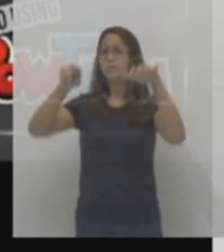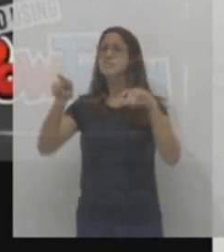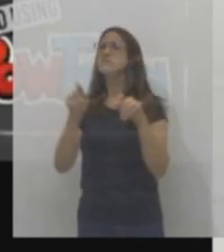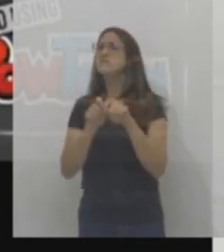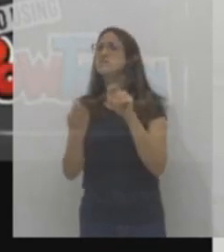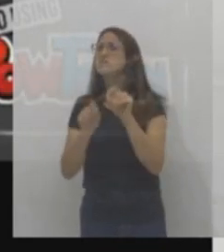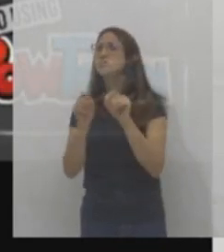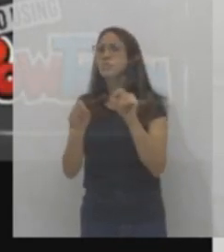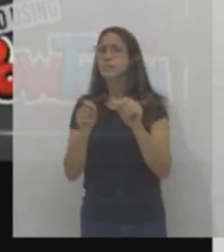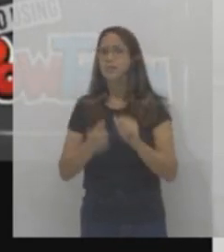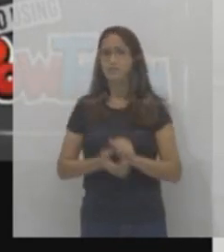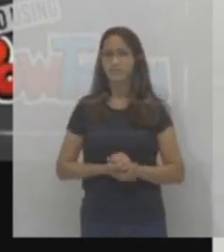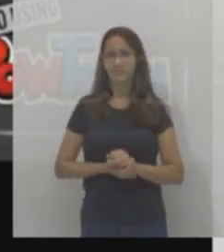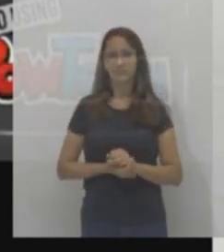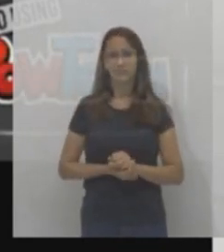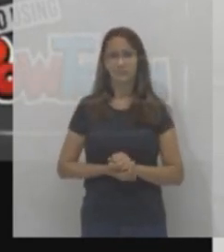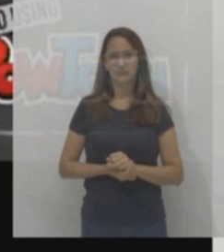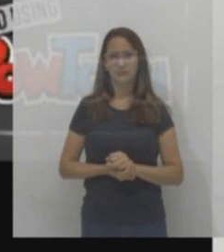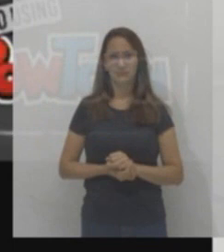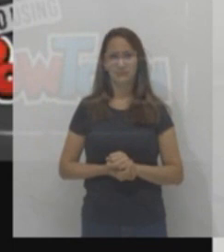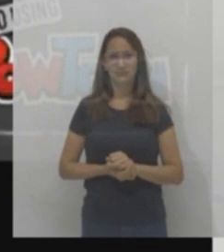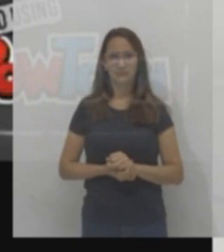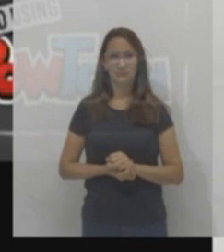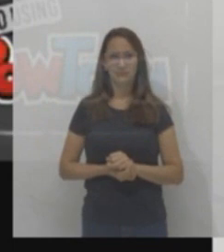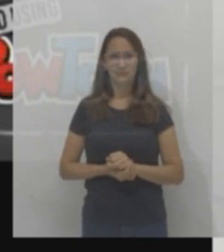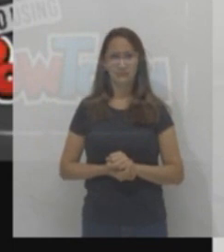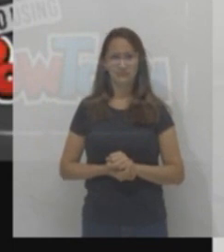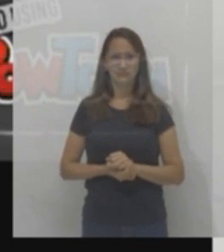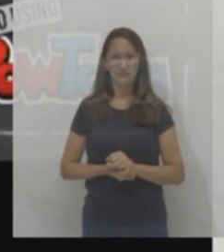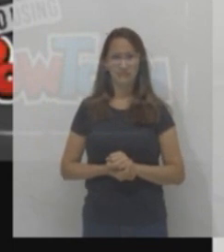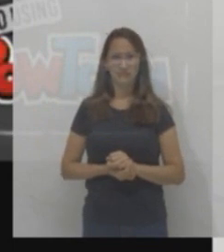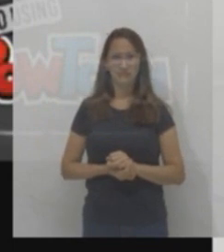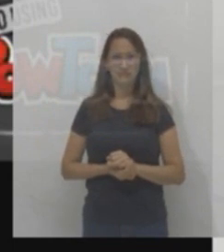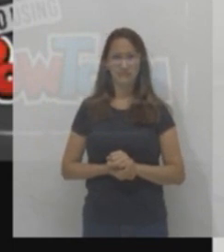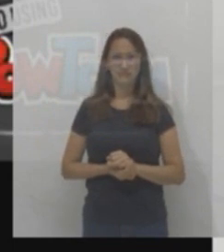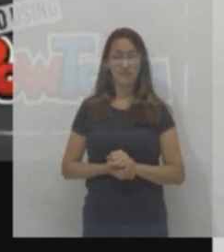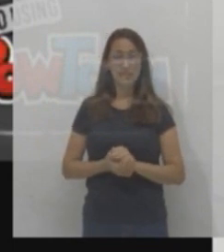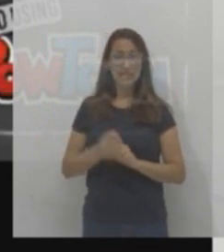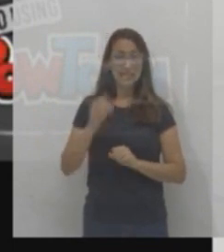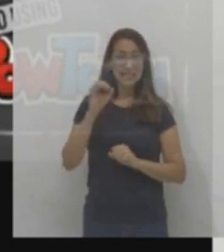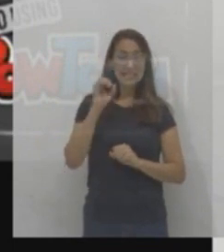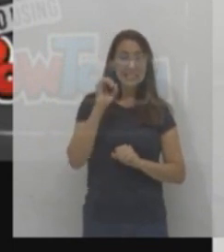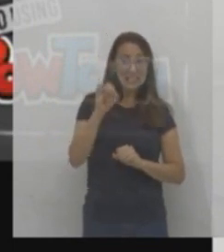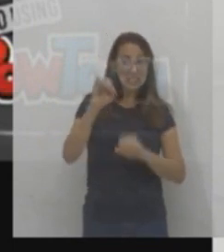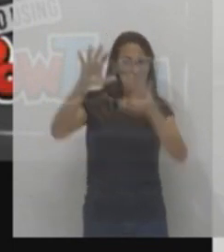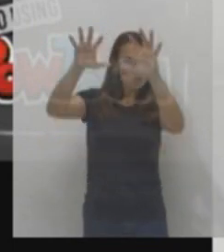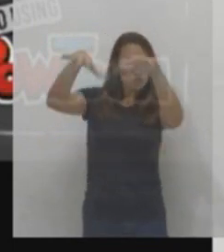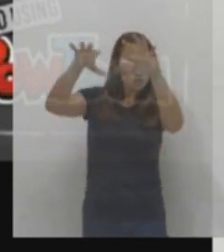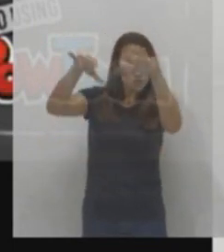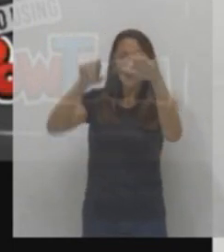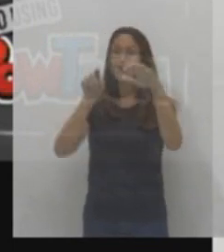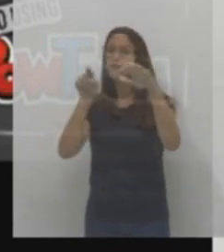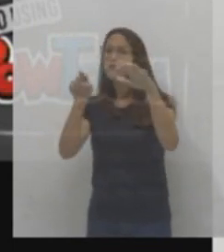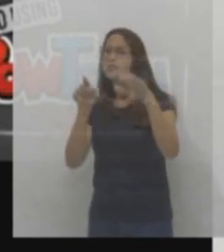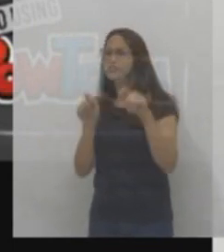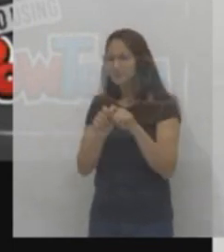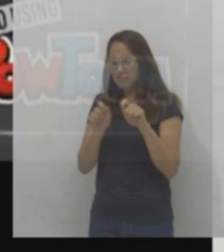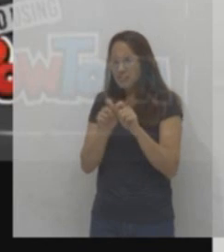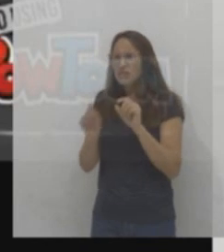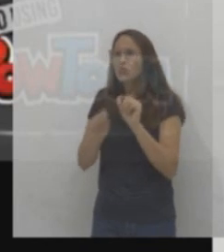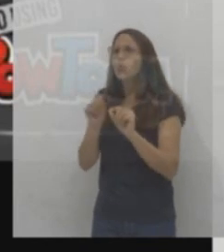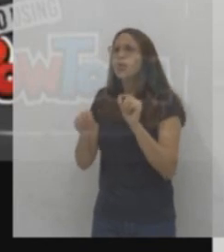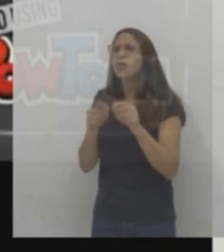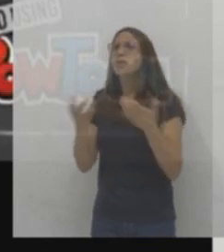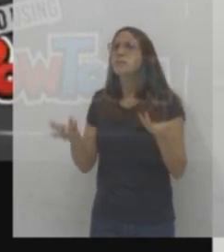se no presente ocorrer o fenômeno meteorológico de vir uma chuva. Isso é muito comum na nossa região aqui, tá?